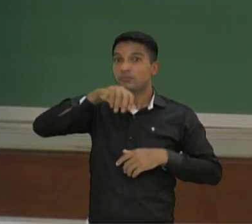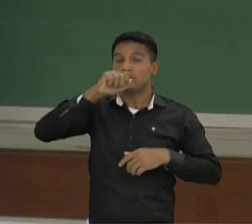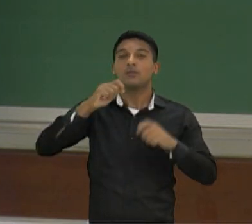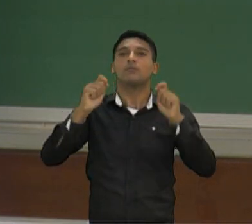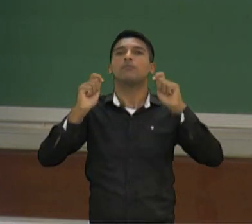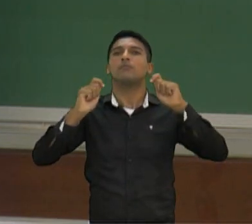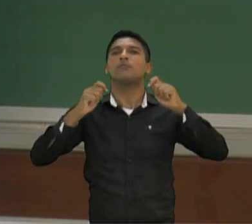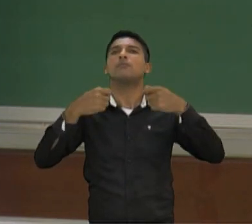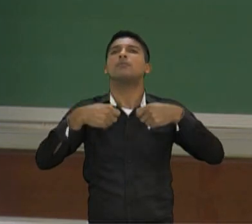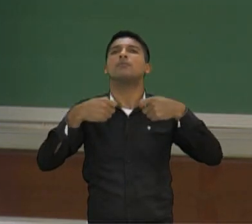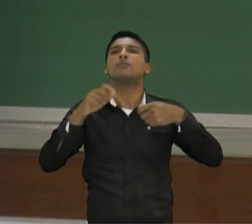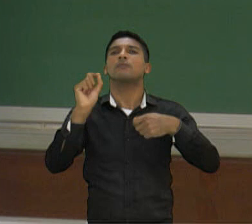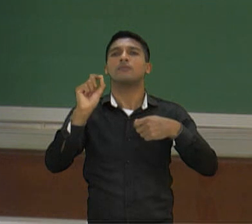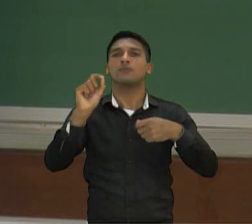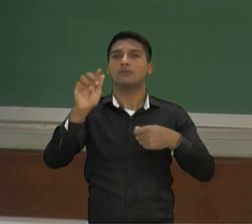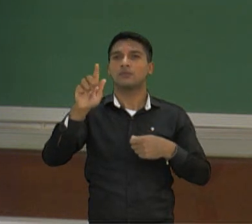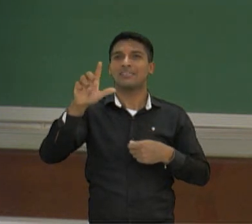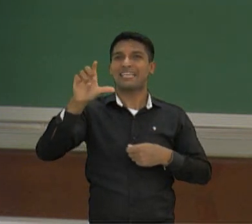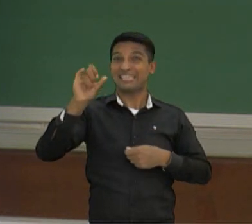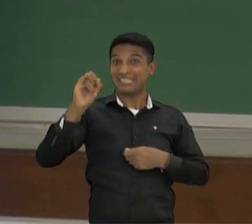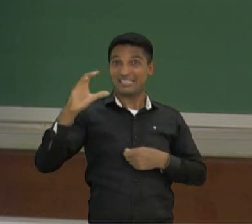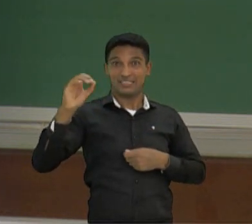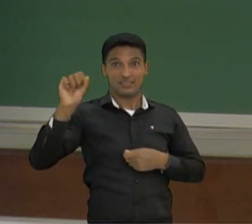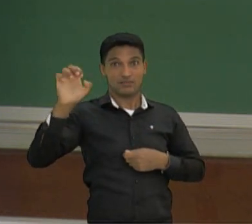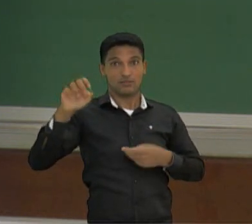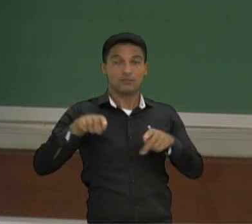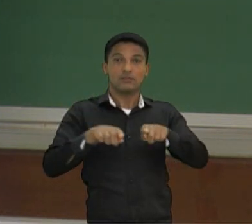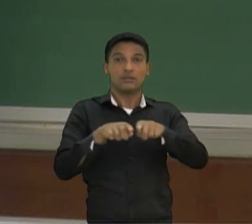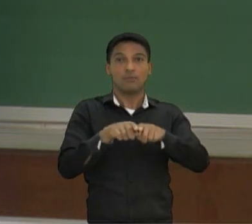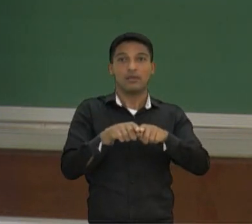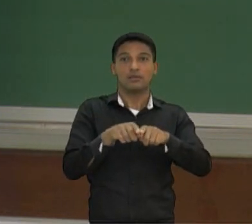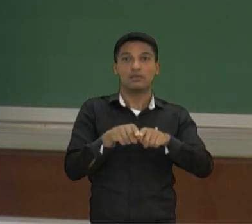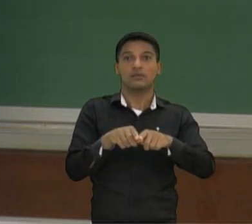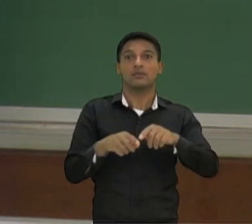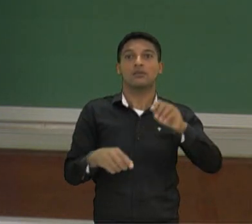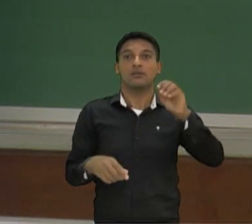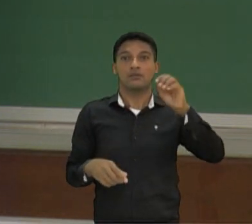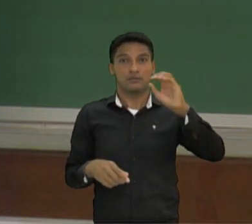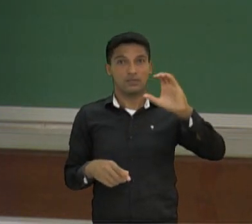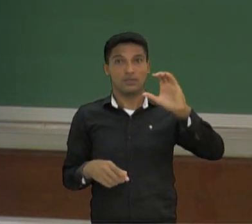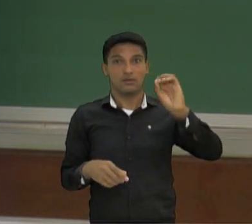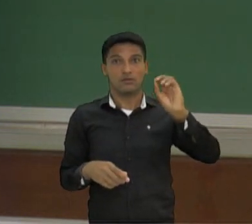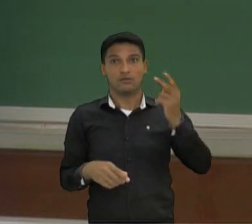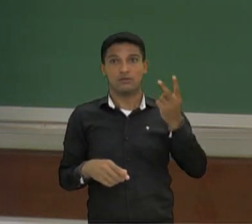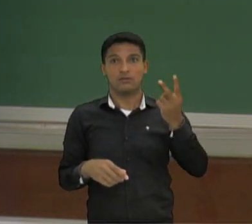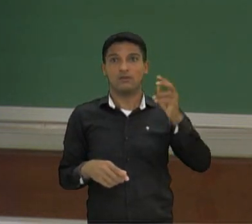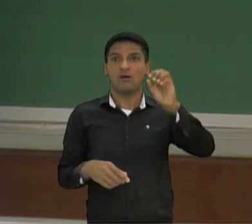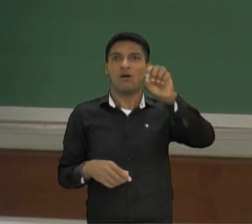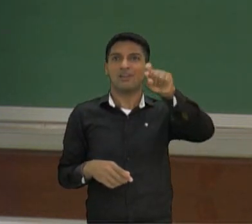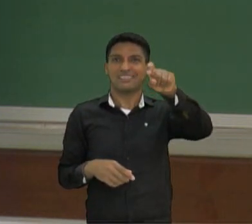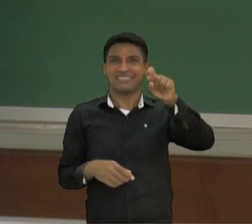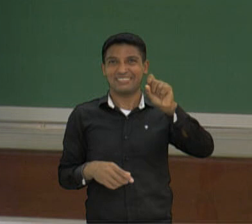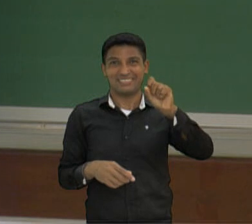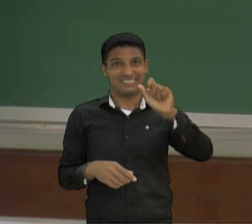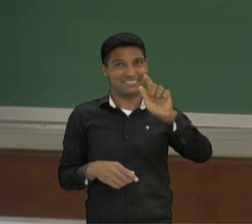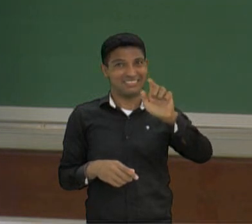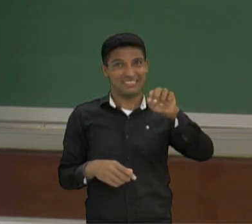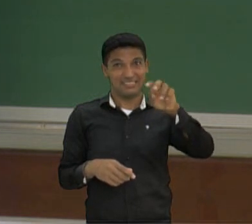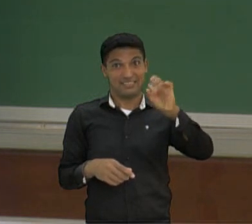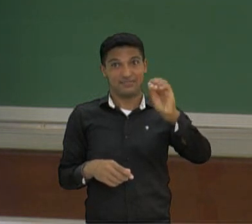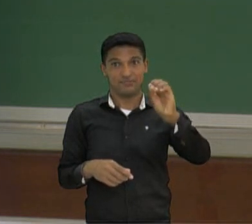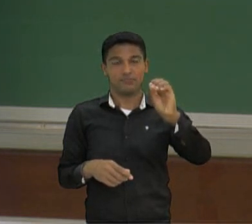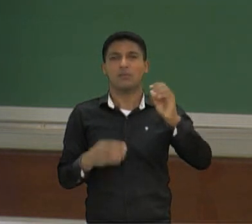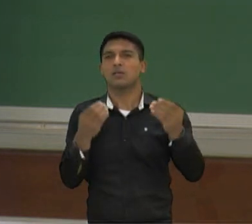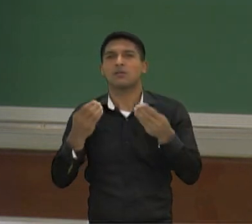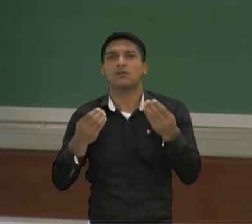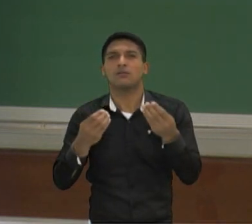oxigênio. De onde que vem essa glicose? Tá? Qual sistema está associado? Sistema digestório. Tá? Então, a absorção